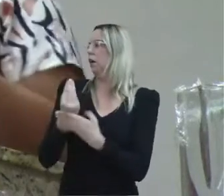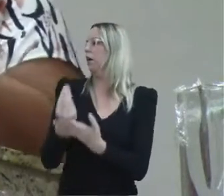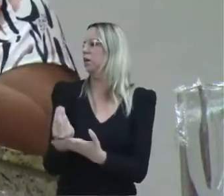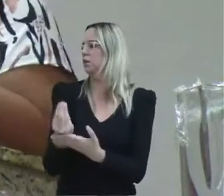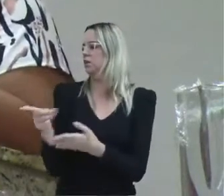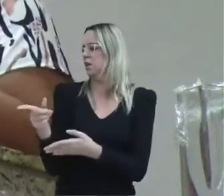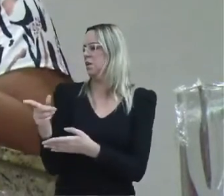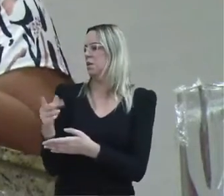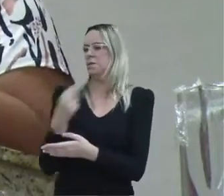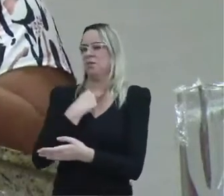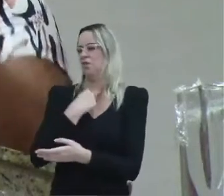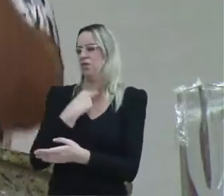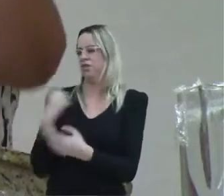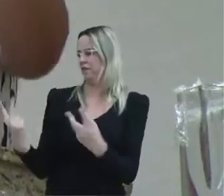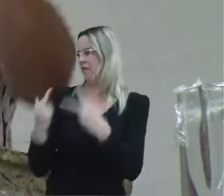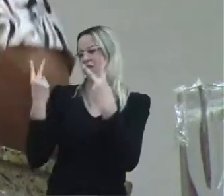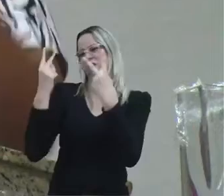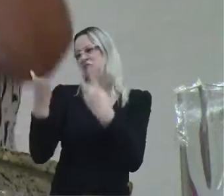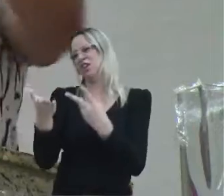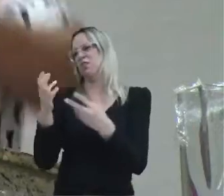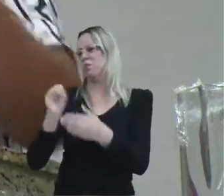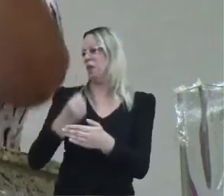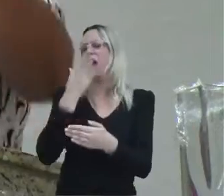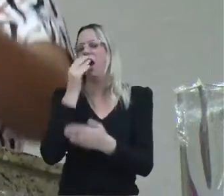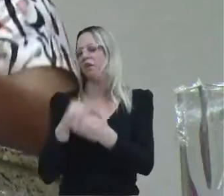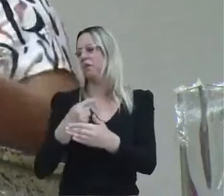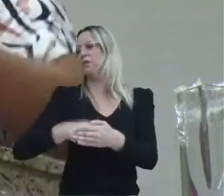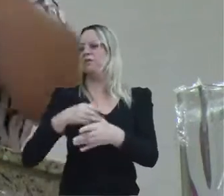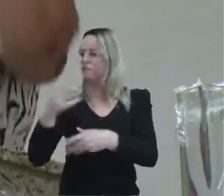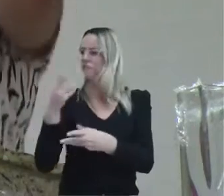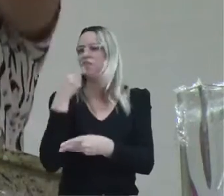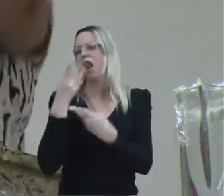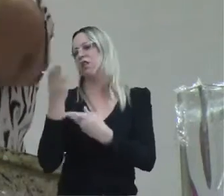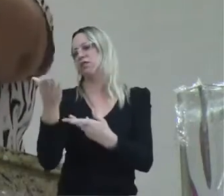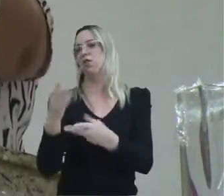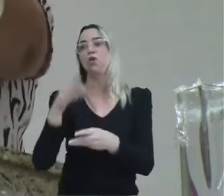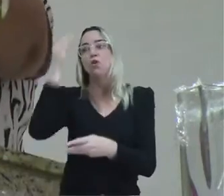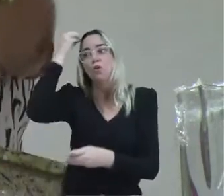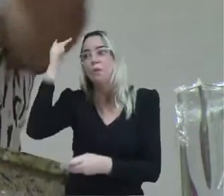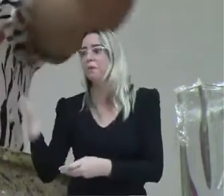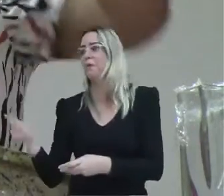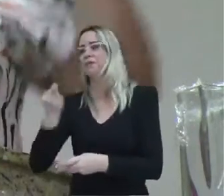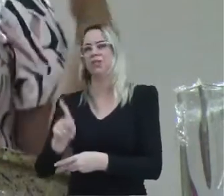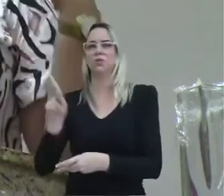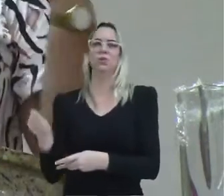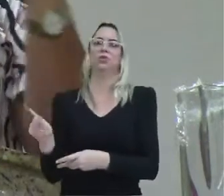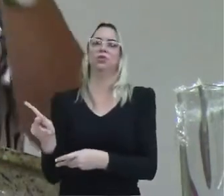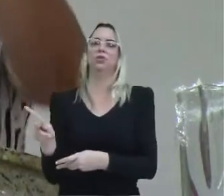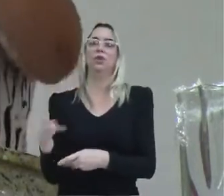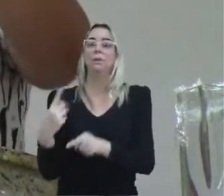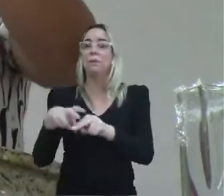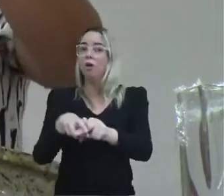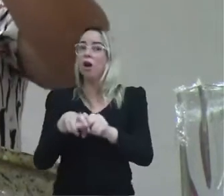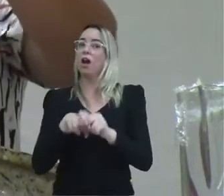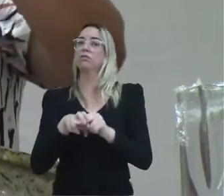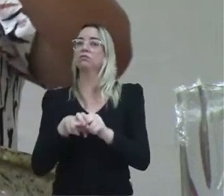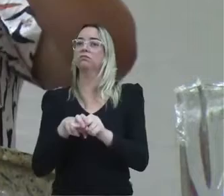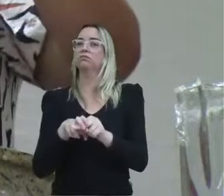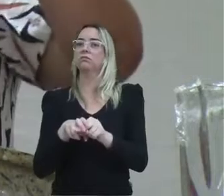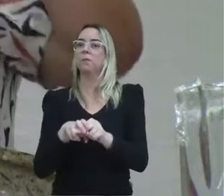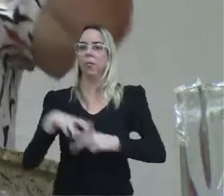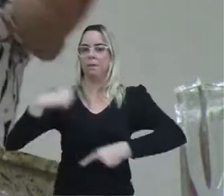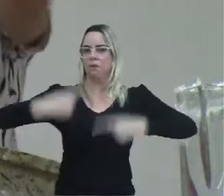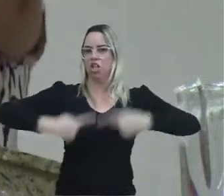vocês não podem ser valorizados. Jogando a todo momento a culpa no professor pelo fato de descumprir com